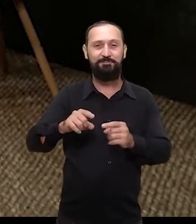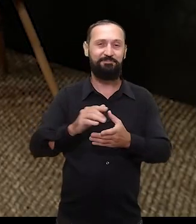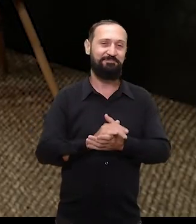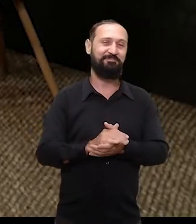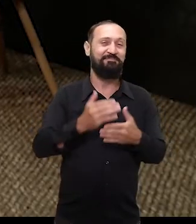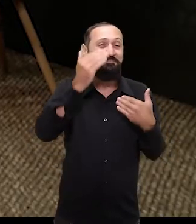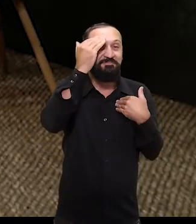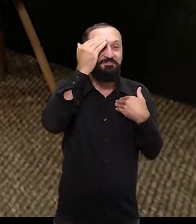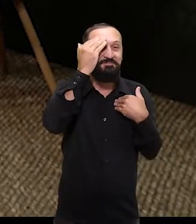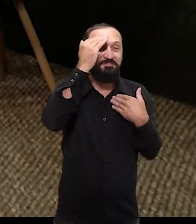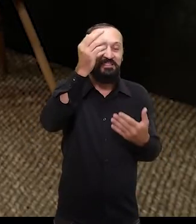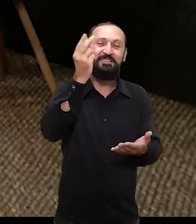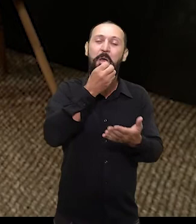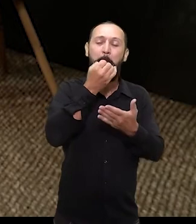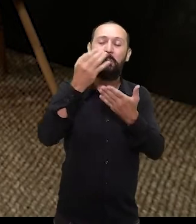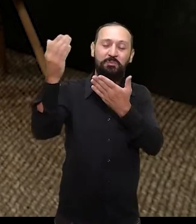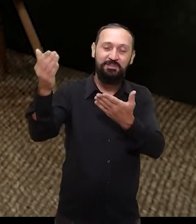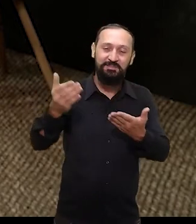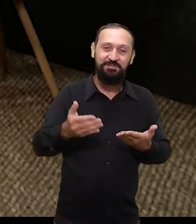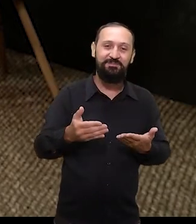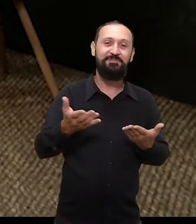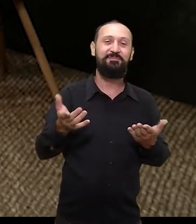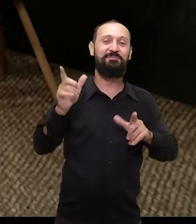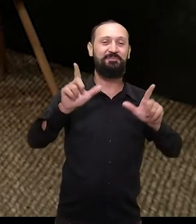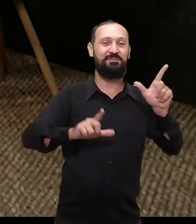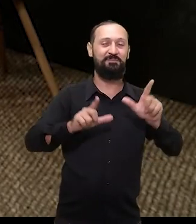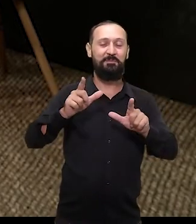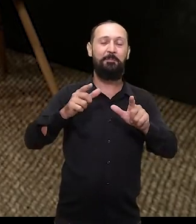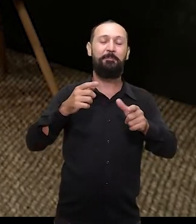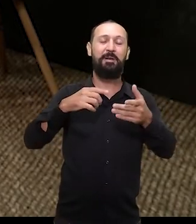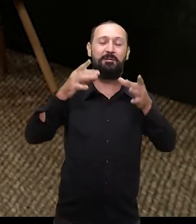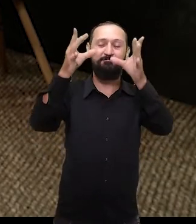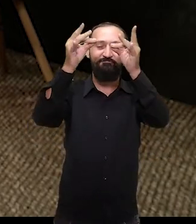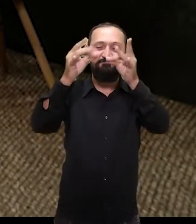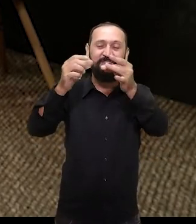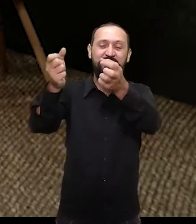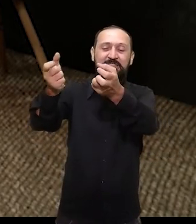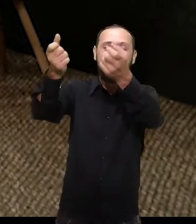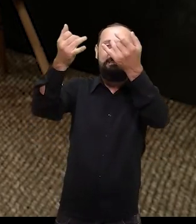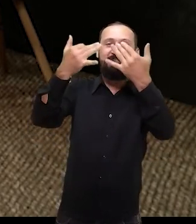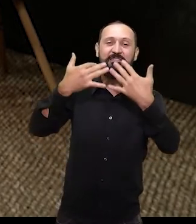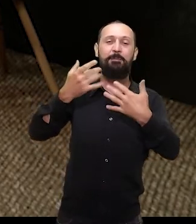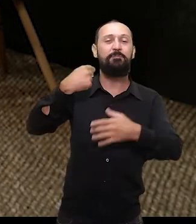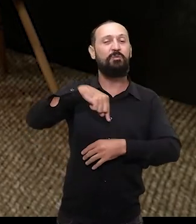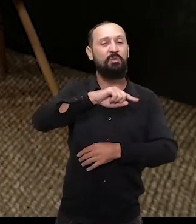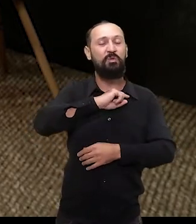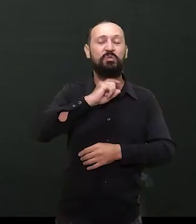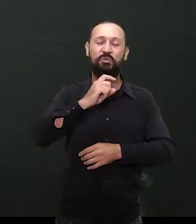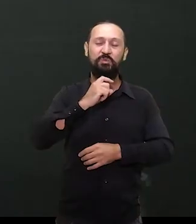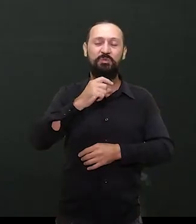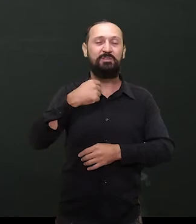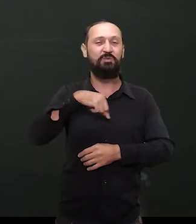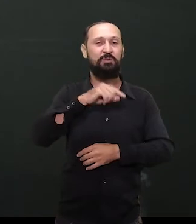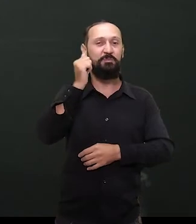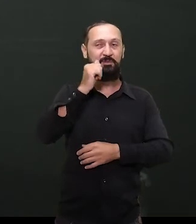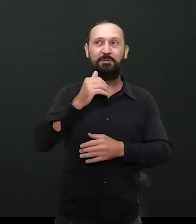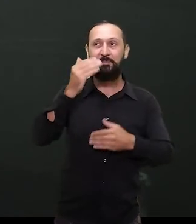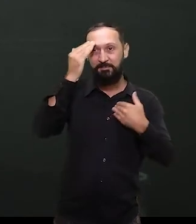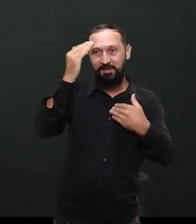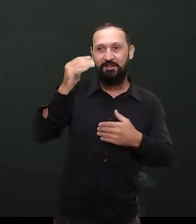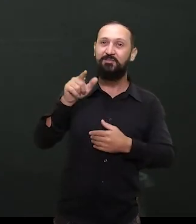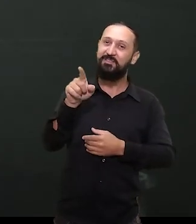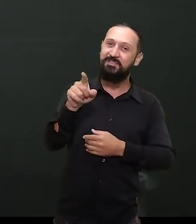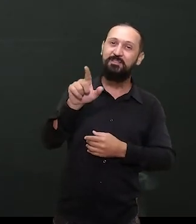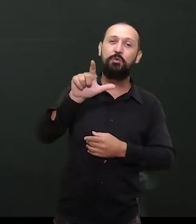Doutora Muito obrigado É sempre bom receber a senhora aqui para esclarecer um monte de coisa um monte de dúvidas de nós mulheres obrigada